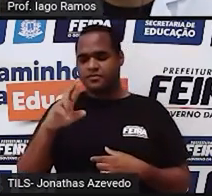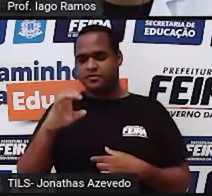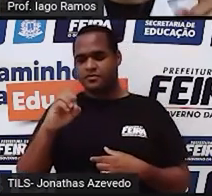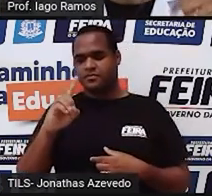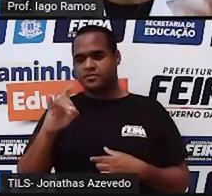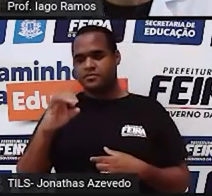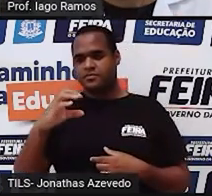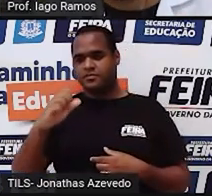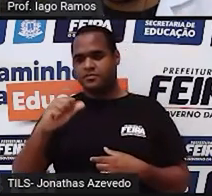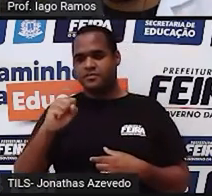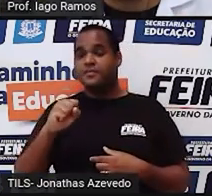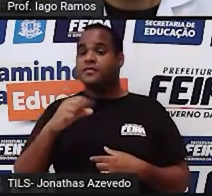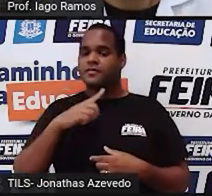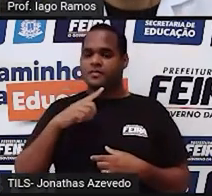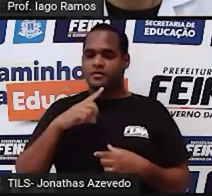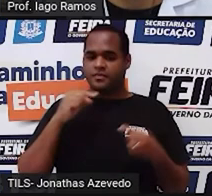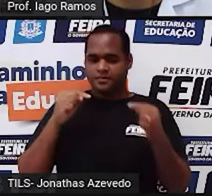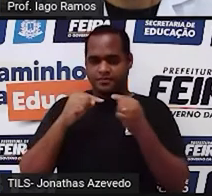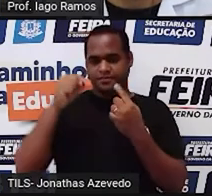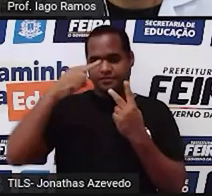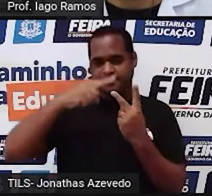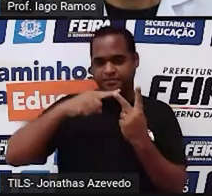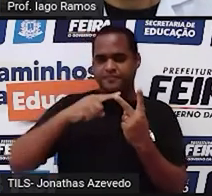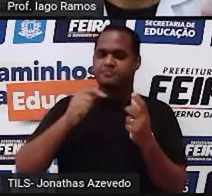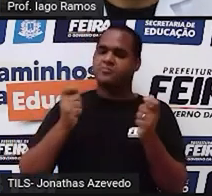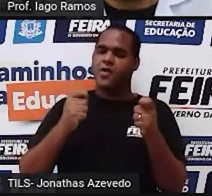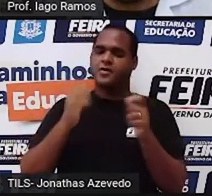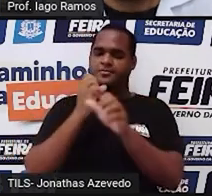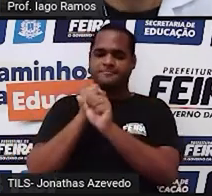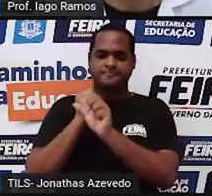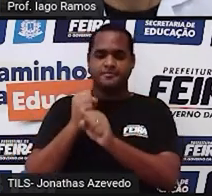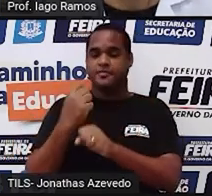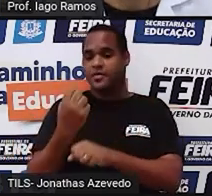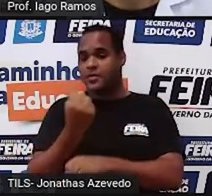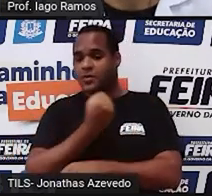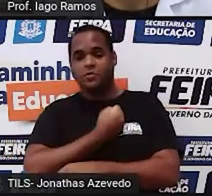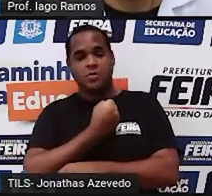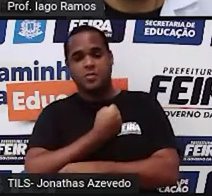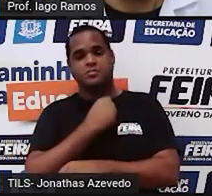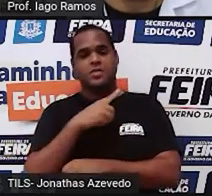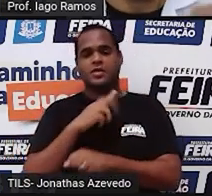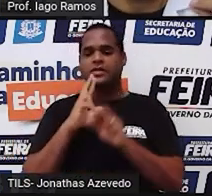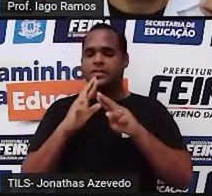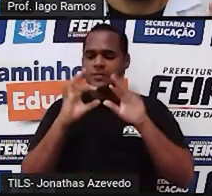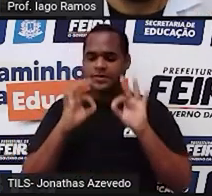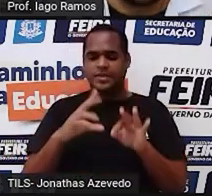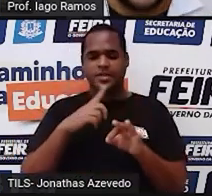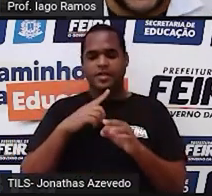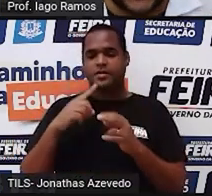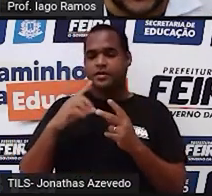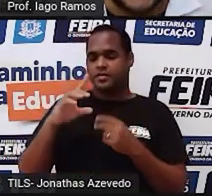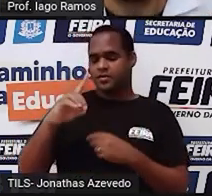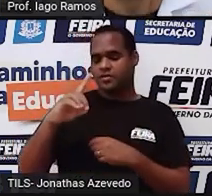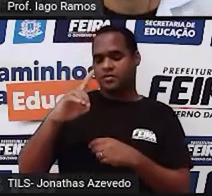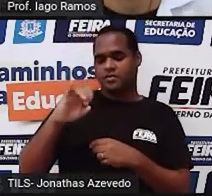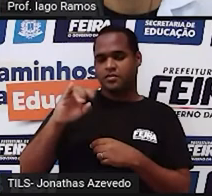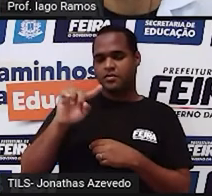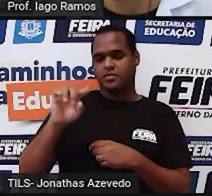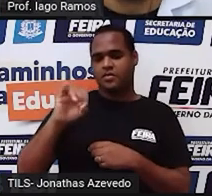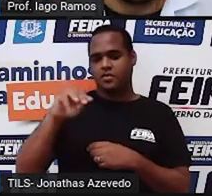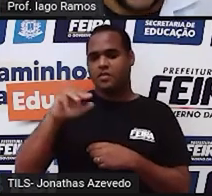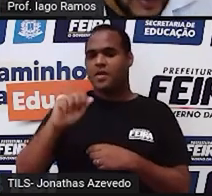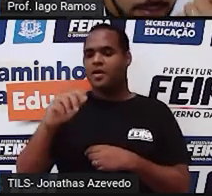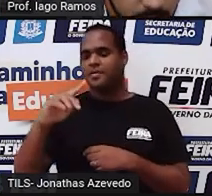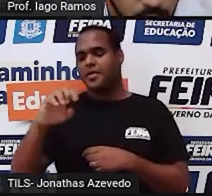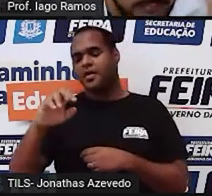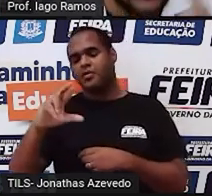calcular a raiz quadrada de uma de um número e o resultado for uma dízima periódica